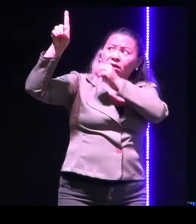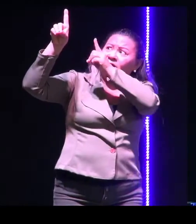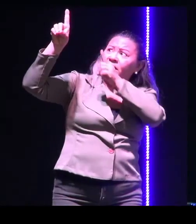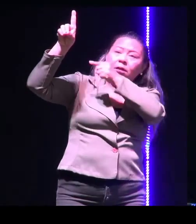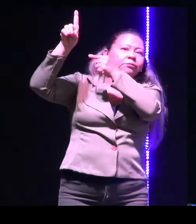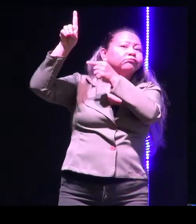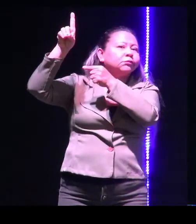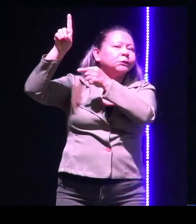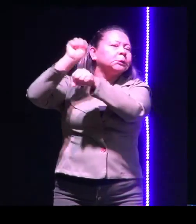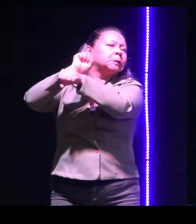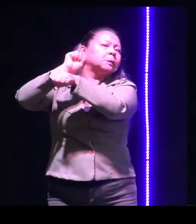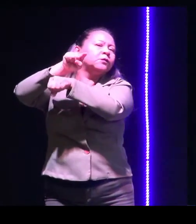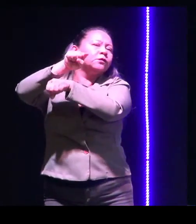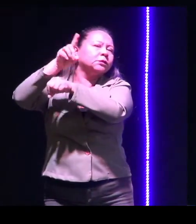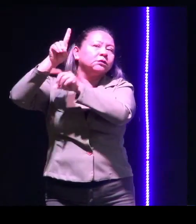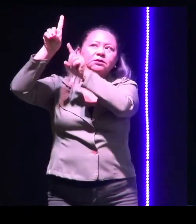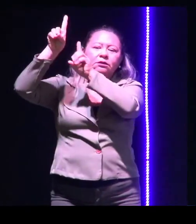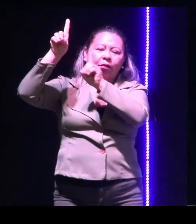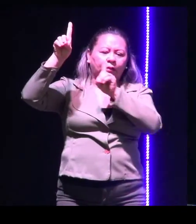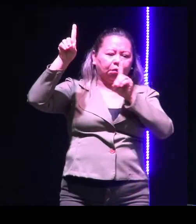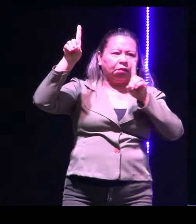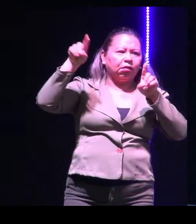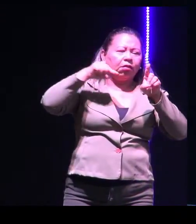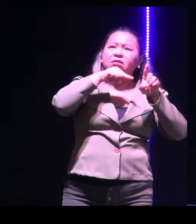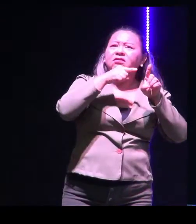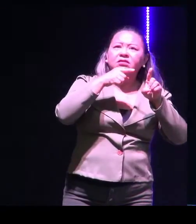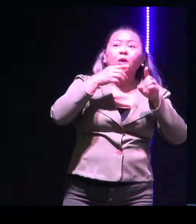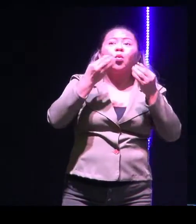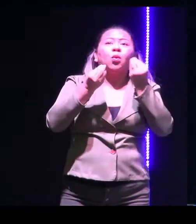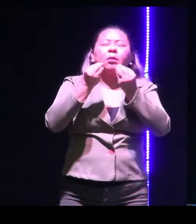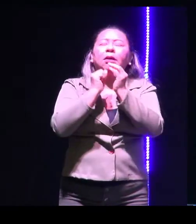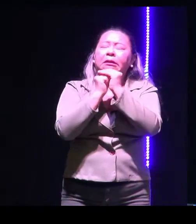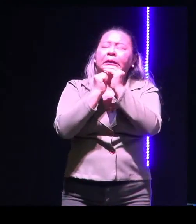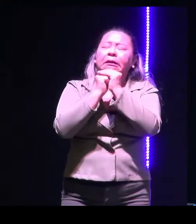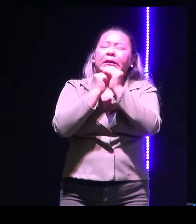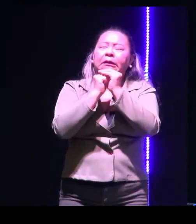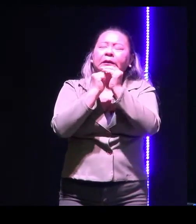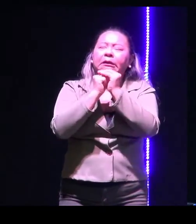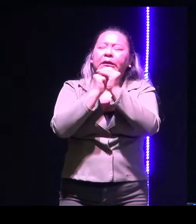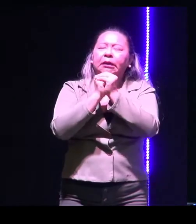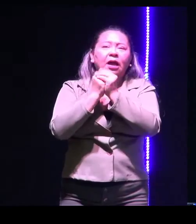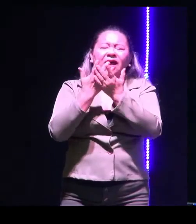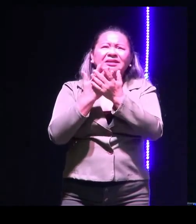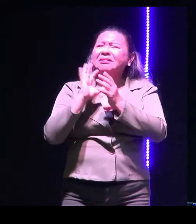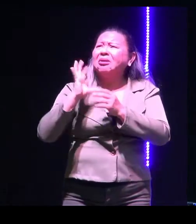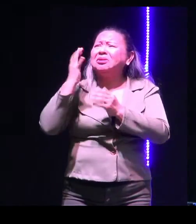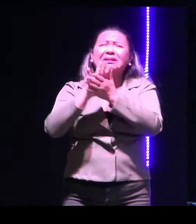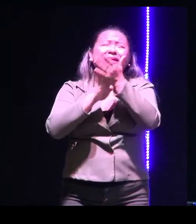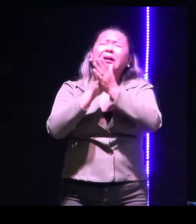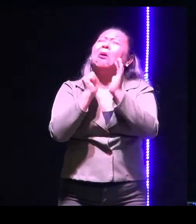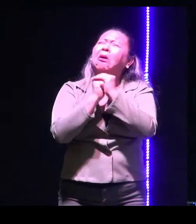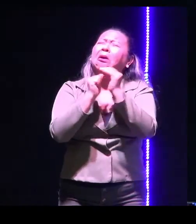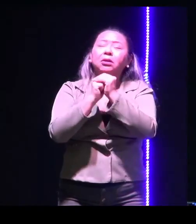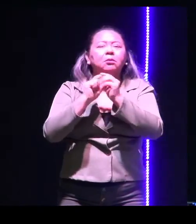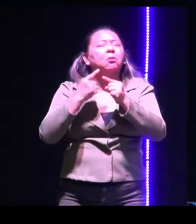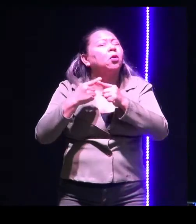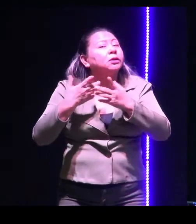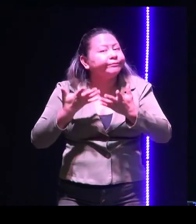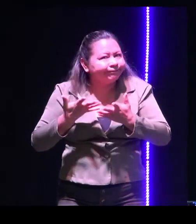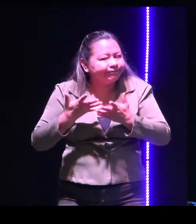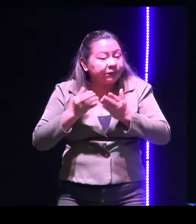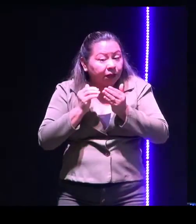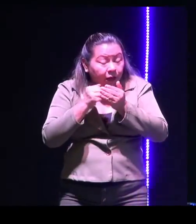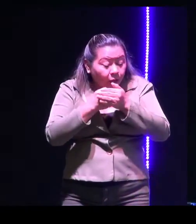não atenda às suas orações. Então, são o quê? São os nossos pecados, as nossas maldades que